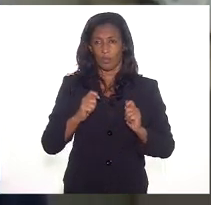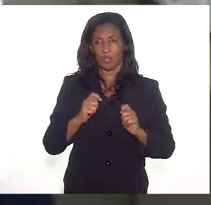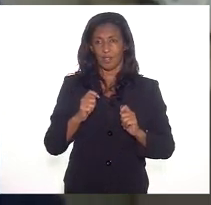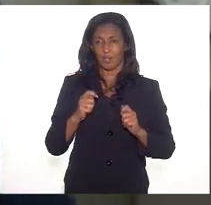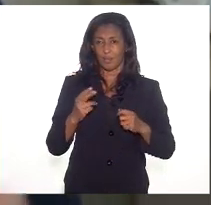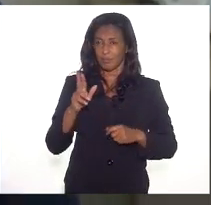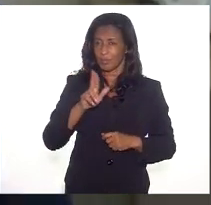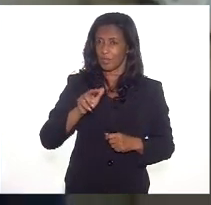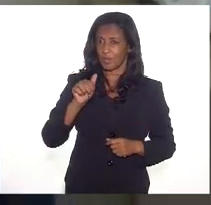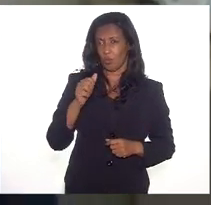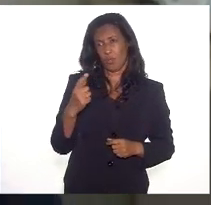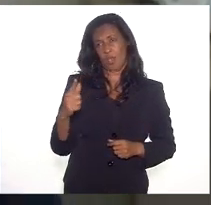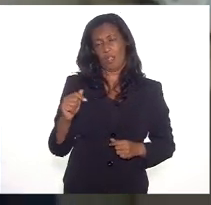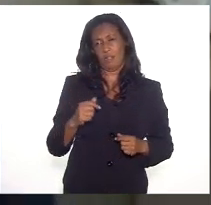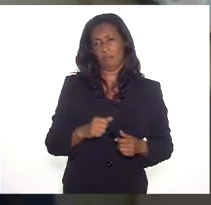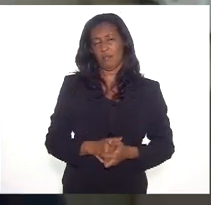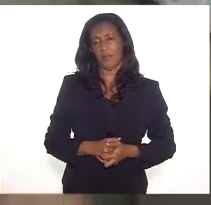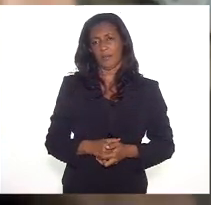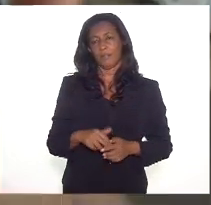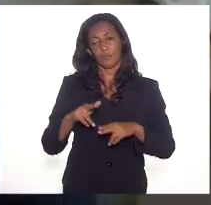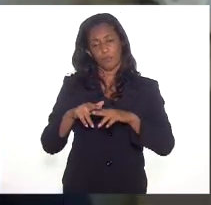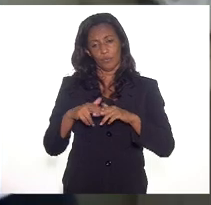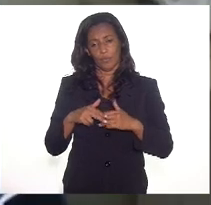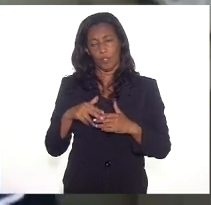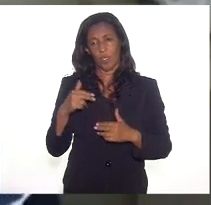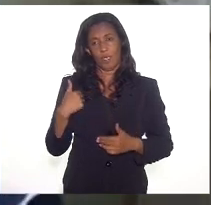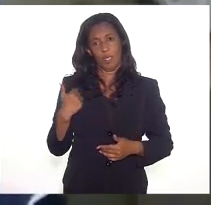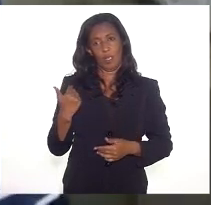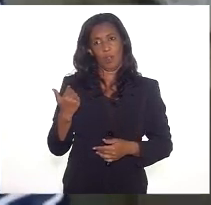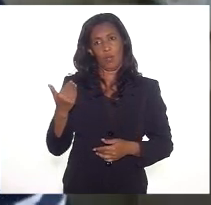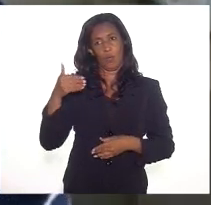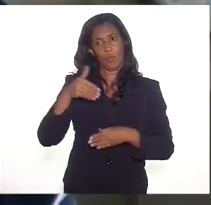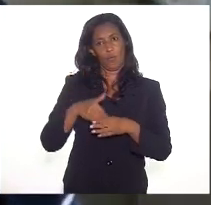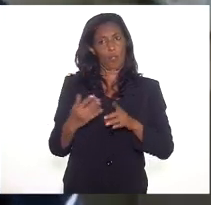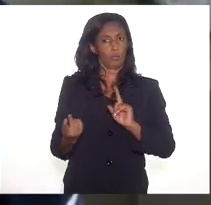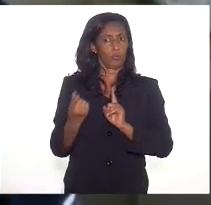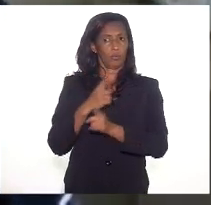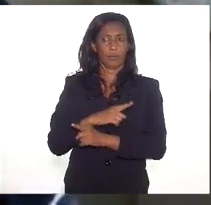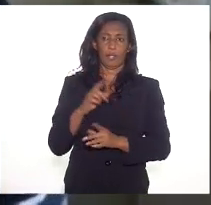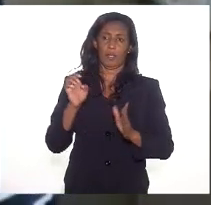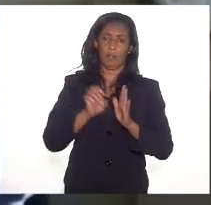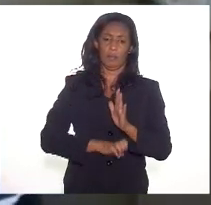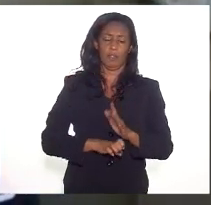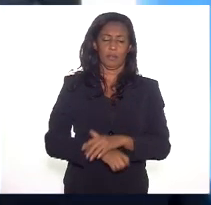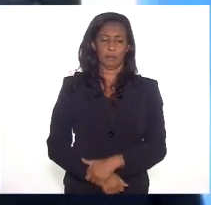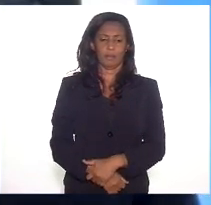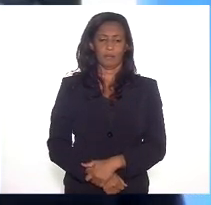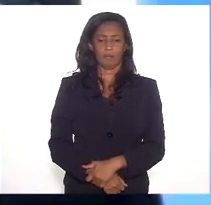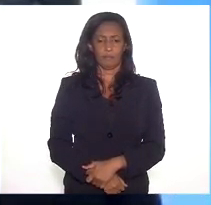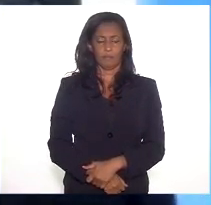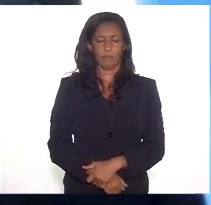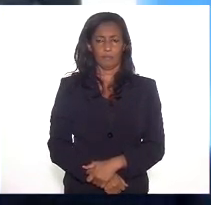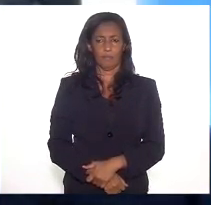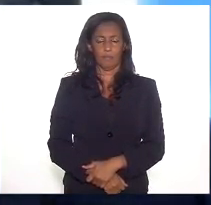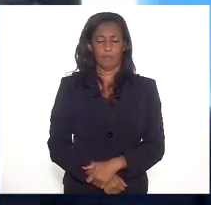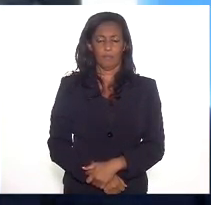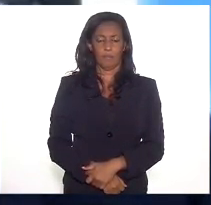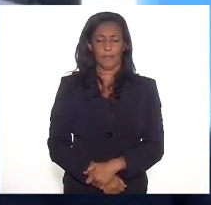Por isso, com esses fundamentos, eu estou votando contrário à emenda. Deputado Eunice Paulo vota